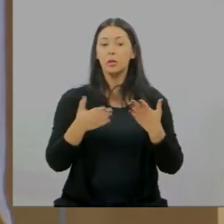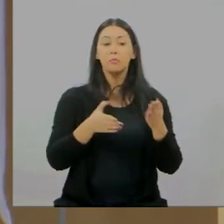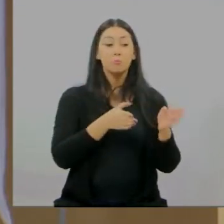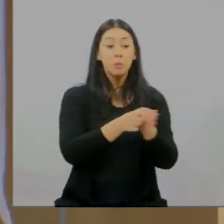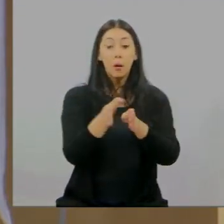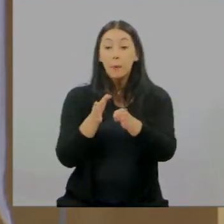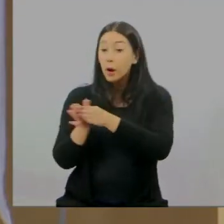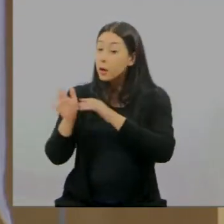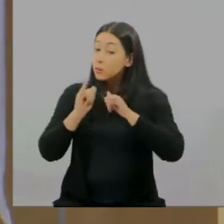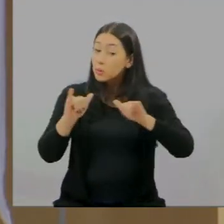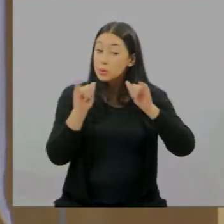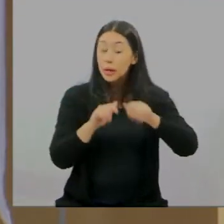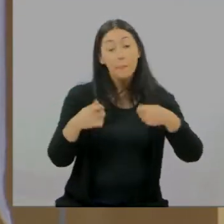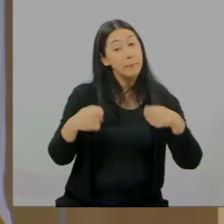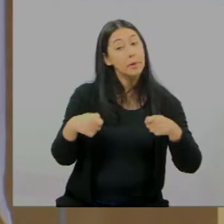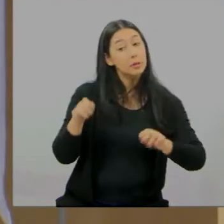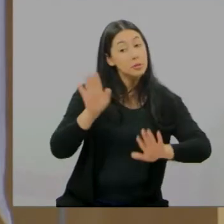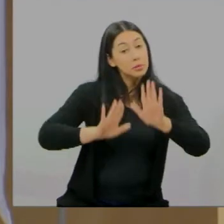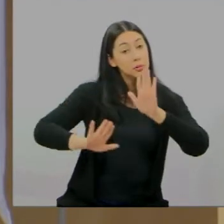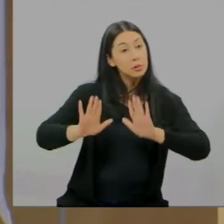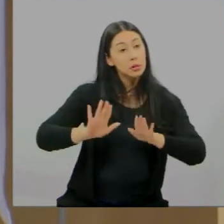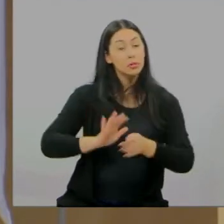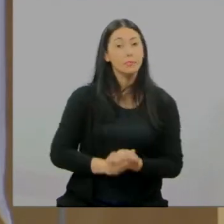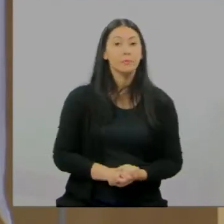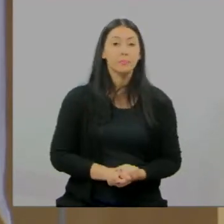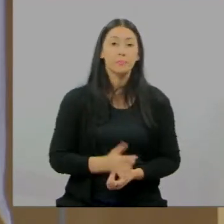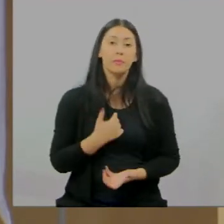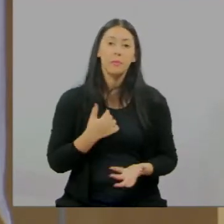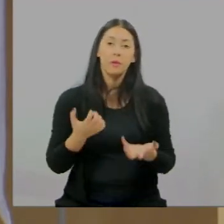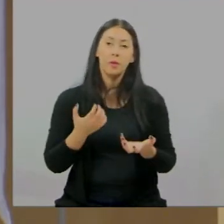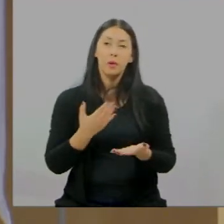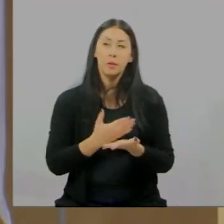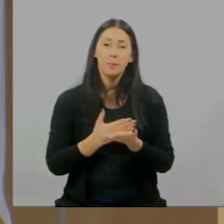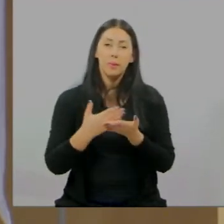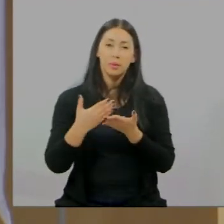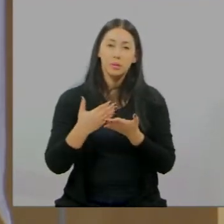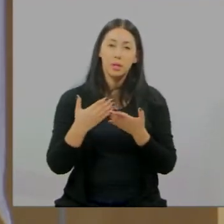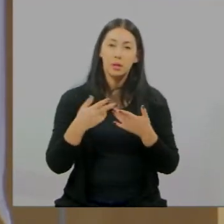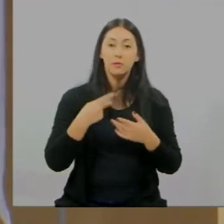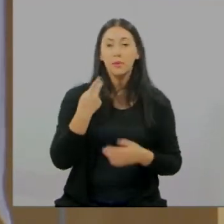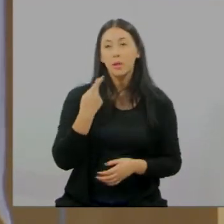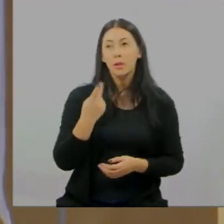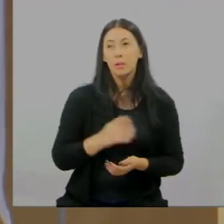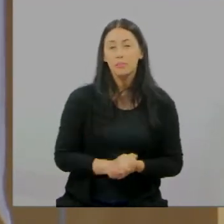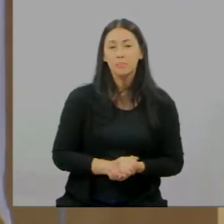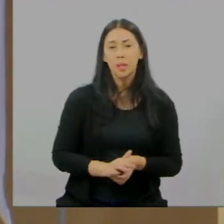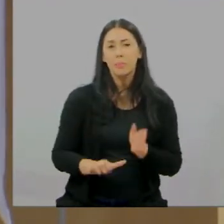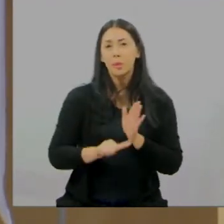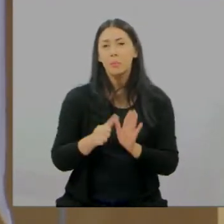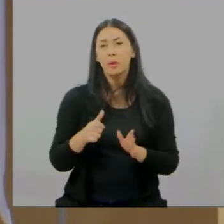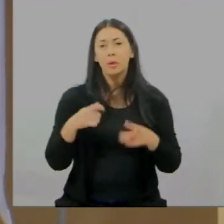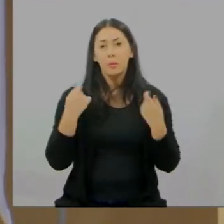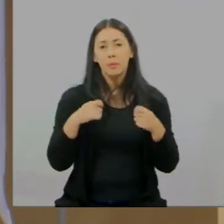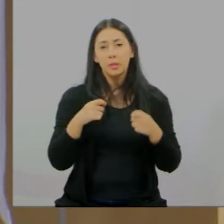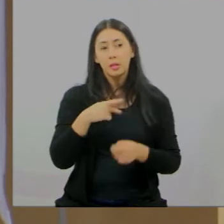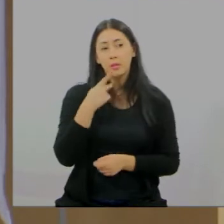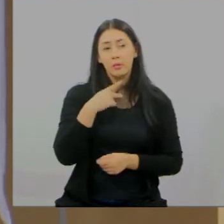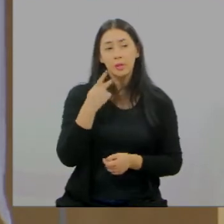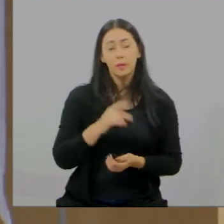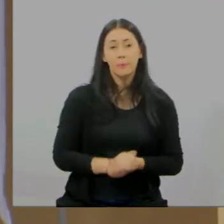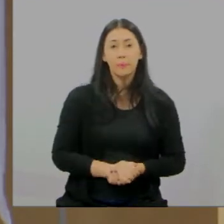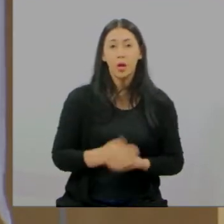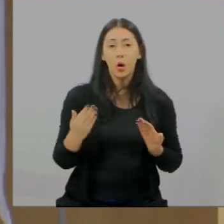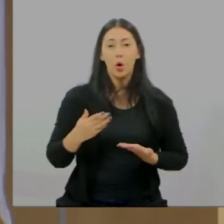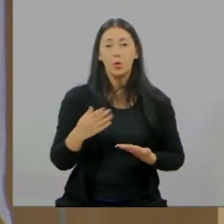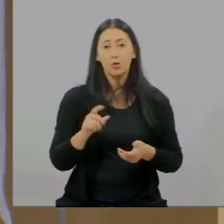conscientização de cada um. Eu queria, então, começar a falar. Primeiro, não posso deixar de falar que eu coloquei hoje um